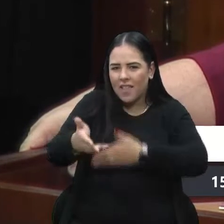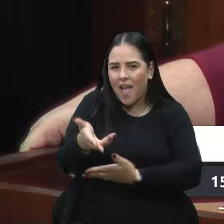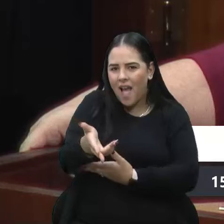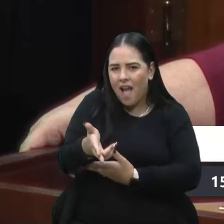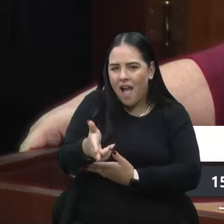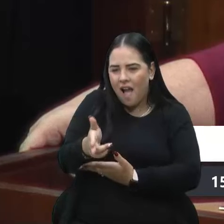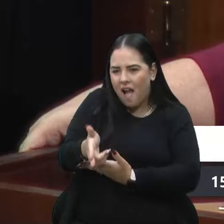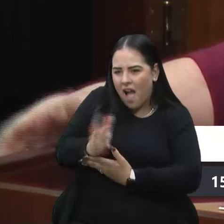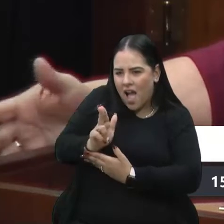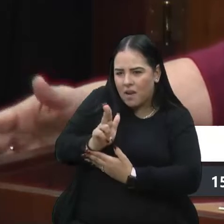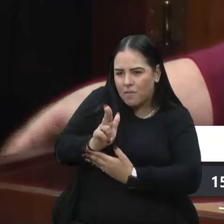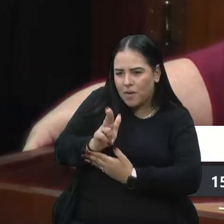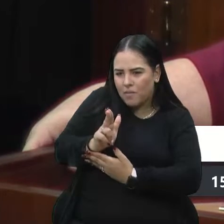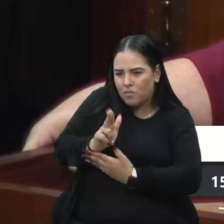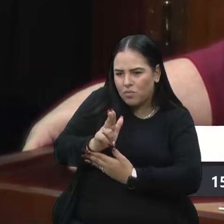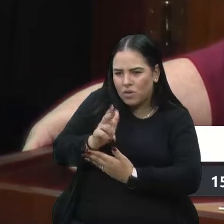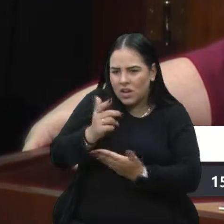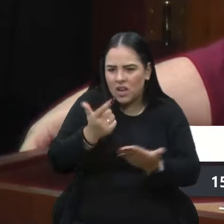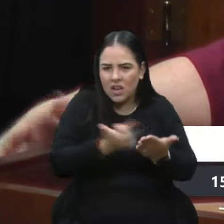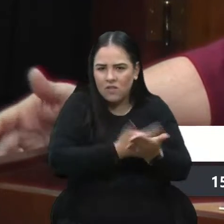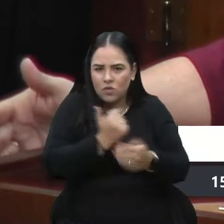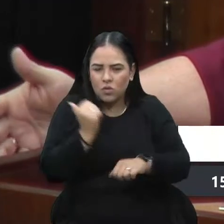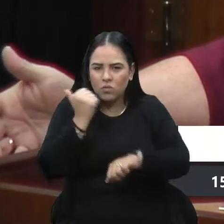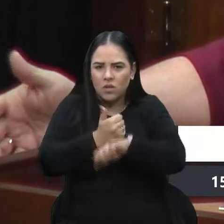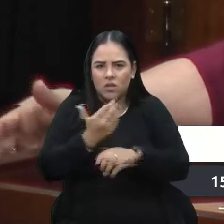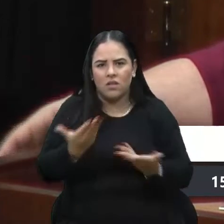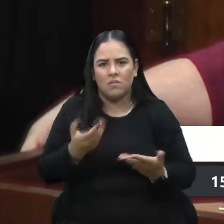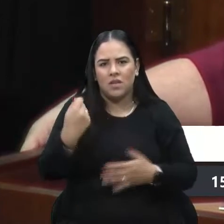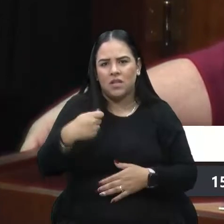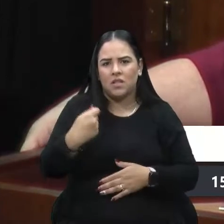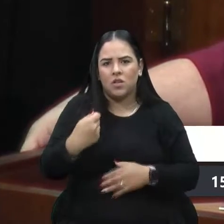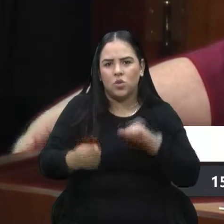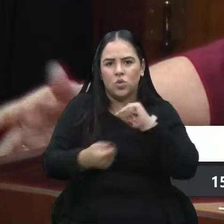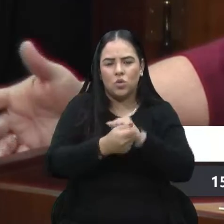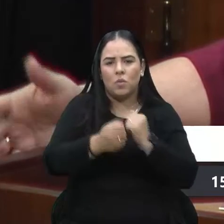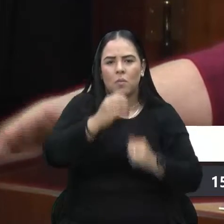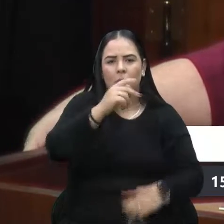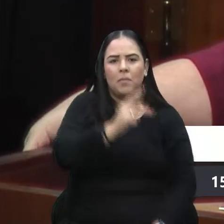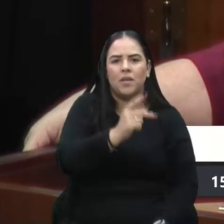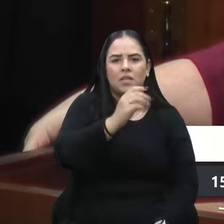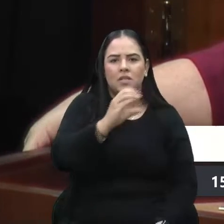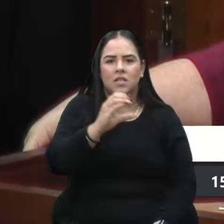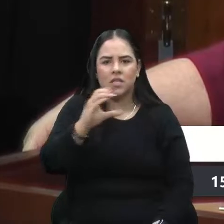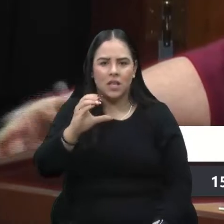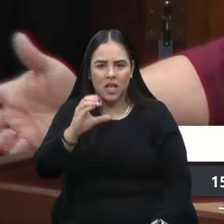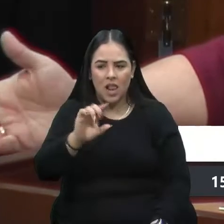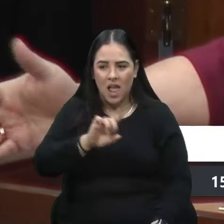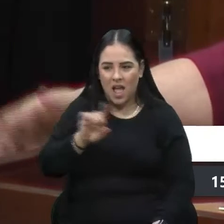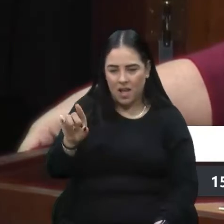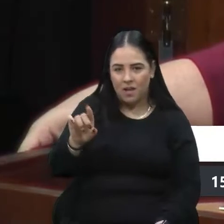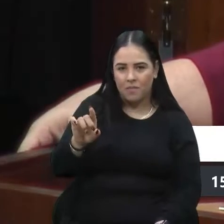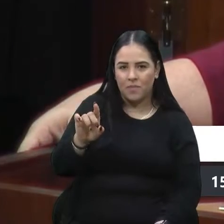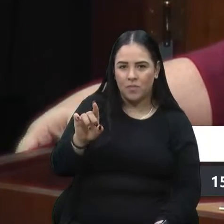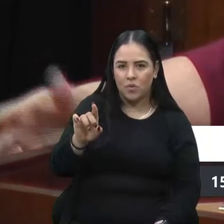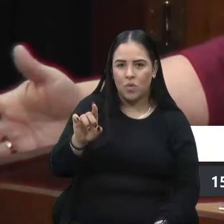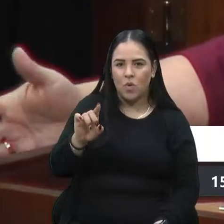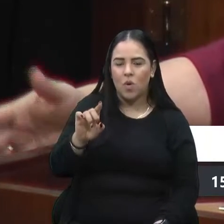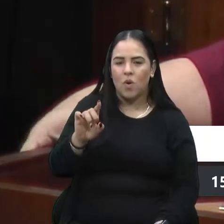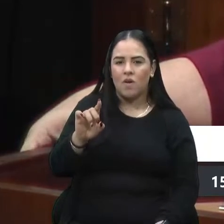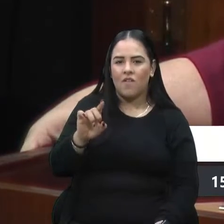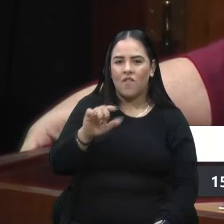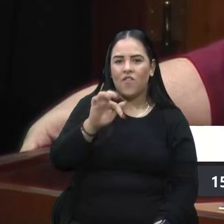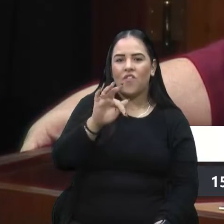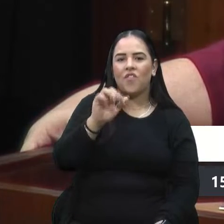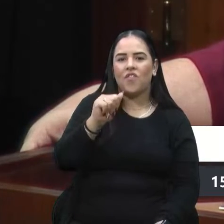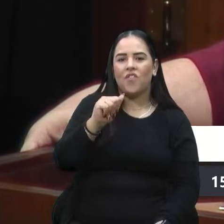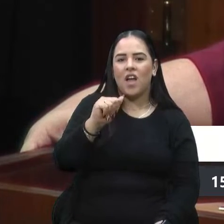armas por livros, acho que o senhor teria que fazer essa campanha lá para o PCC, lá para o Comando Vermelho, lá para a facção.